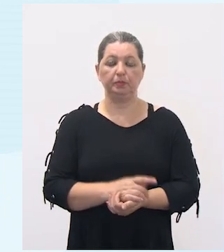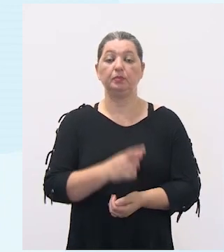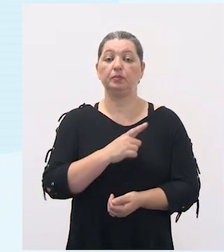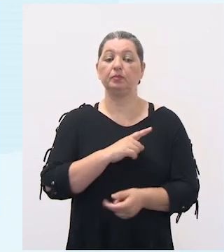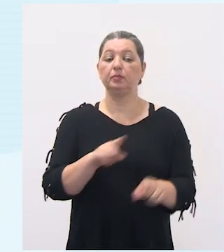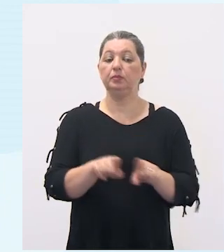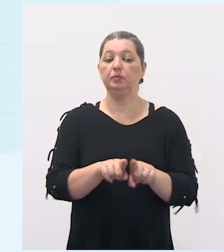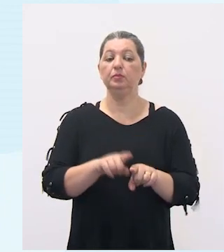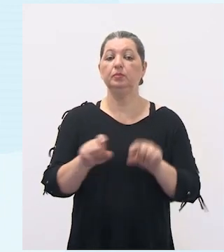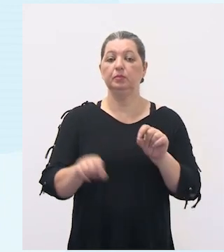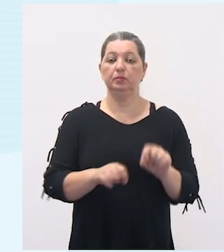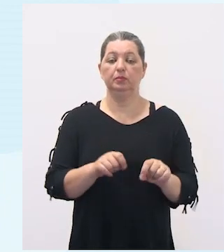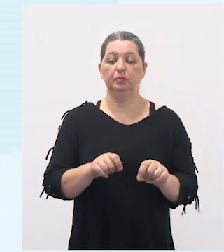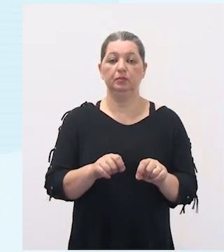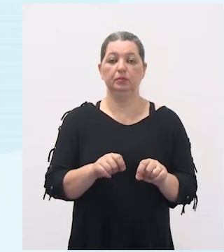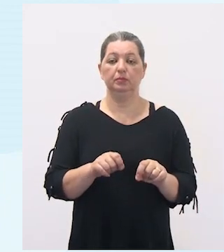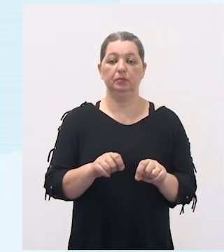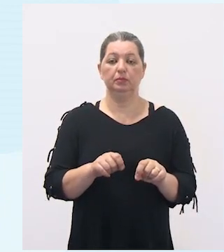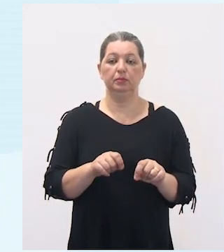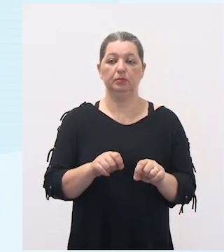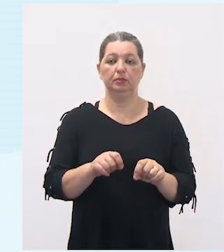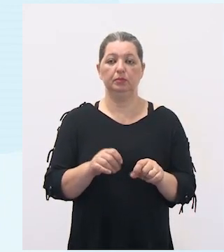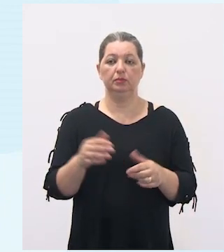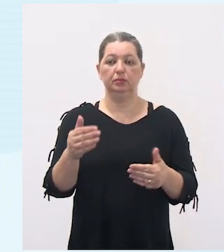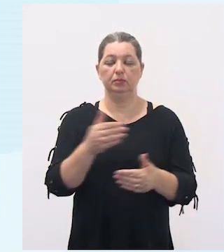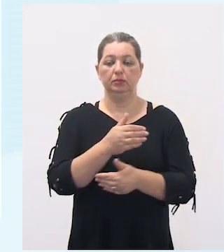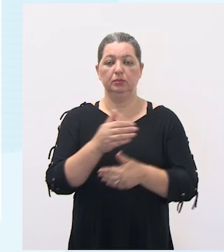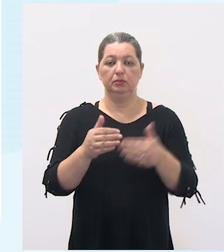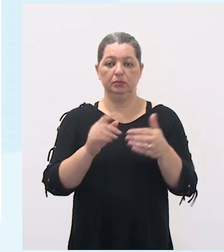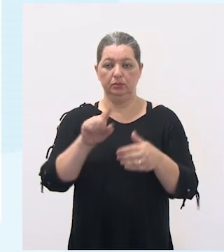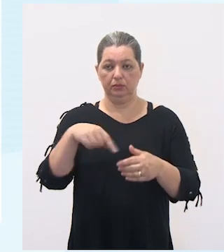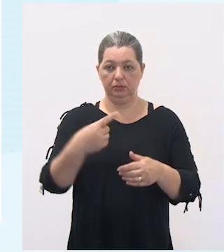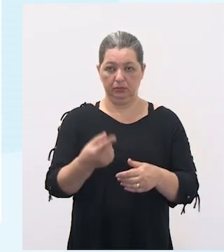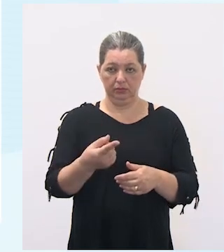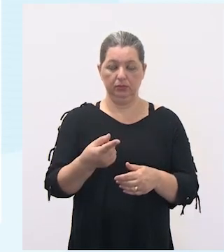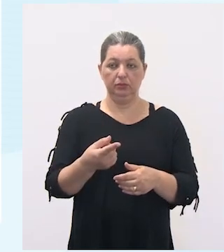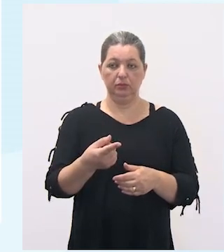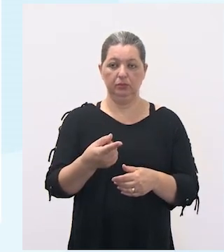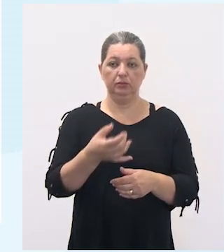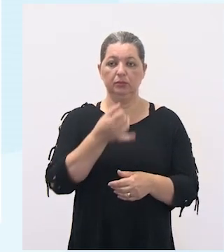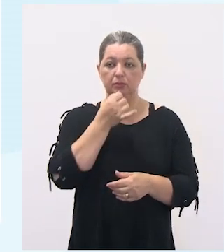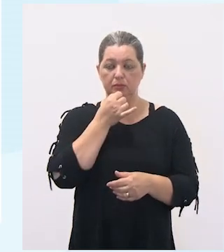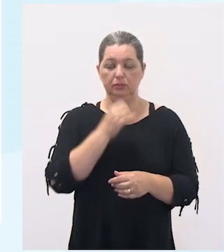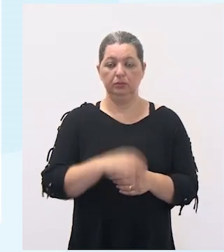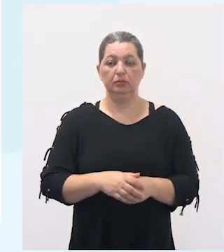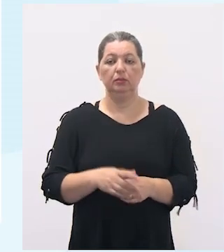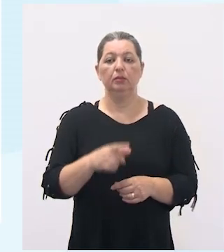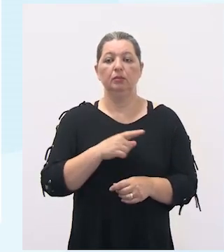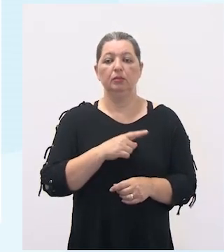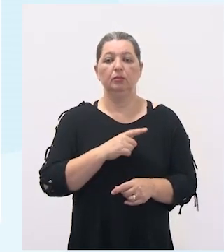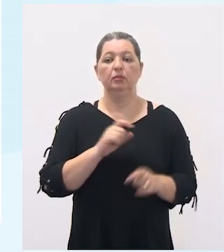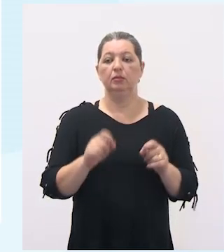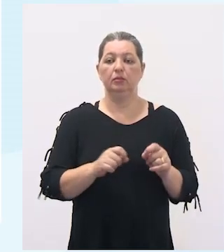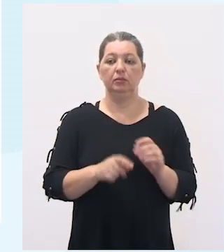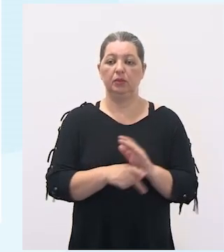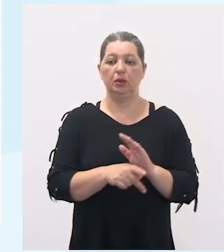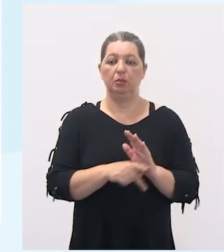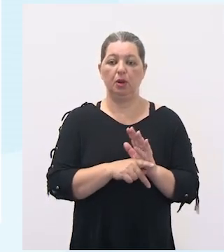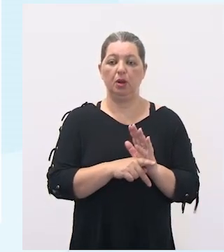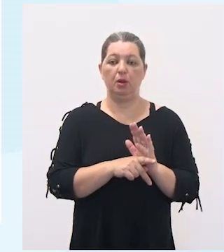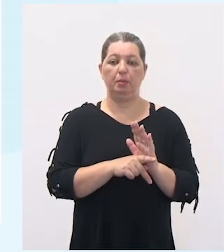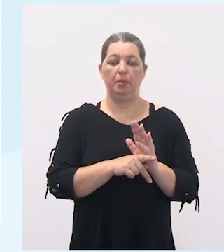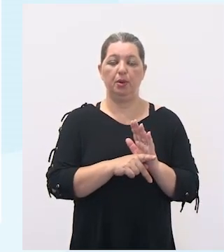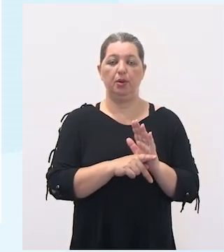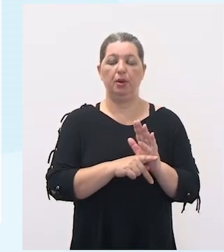também, no próximo exemplo, né, no próximo slide, a gente tem uns níveis de gradação.